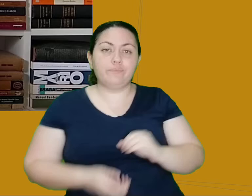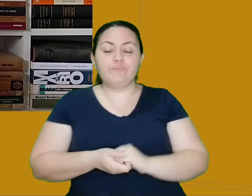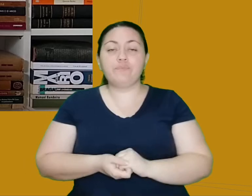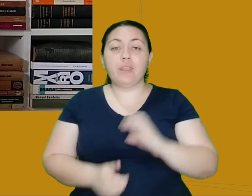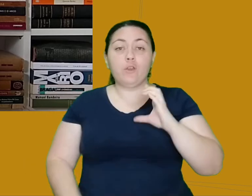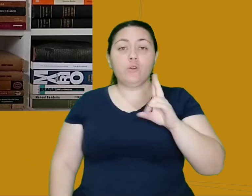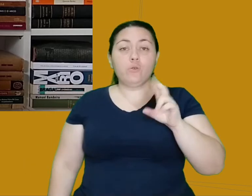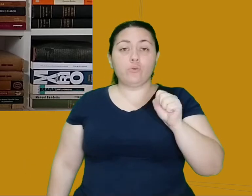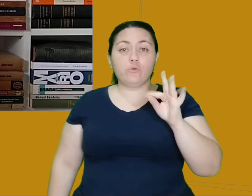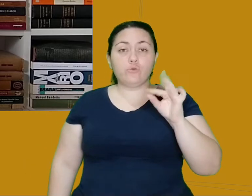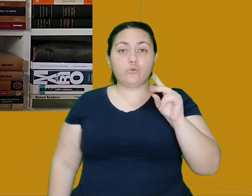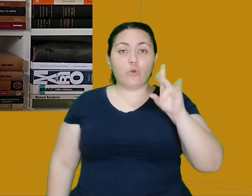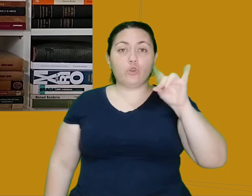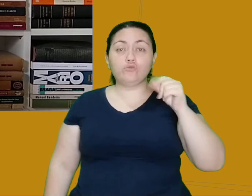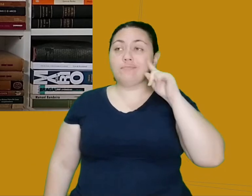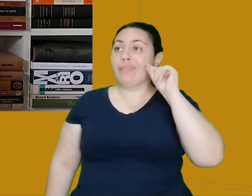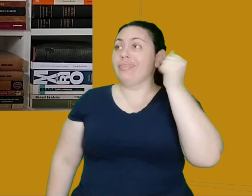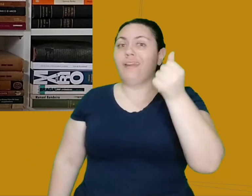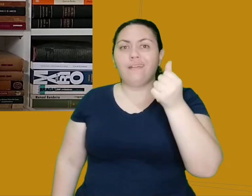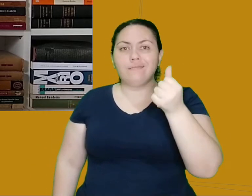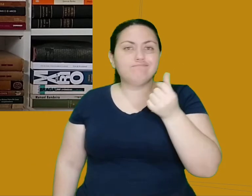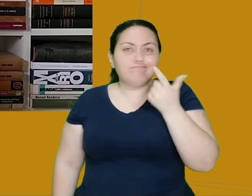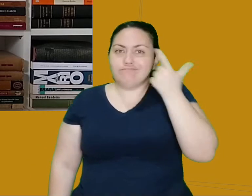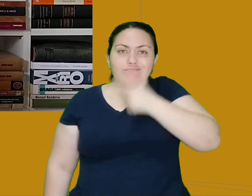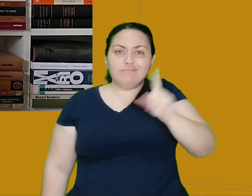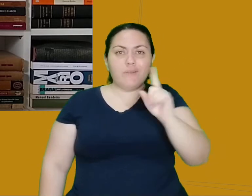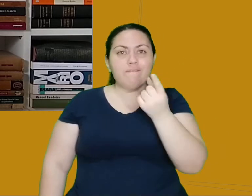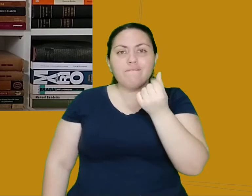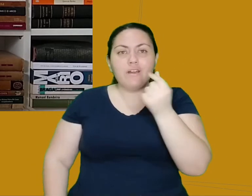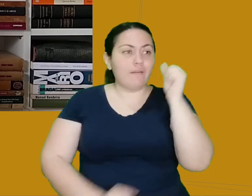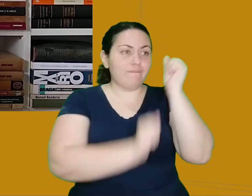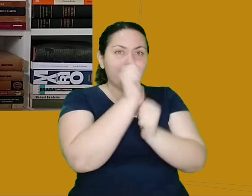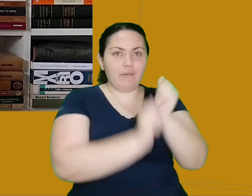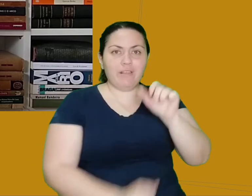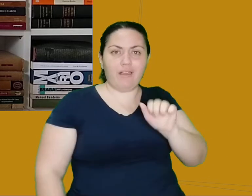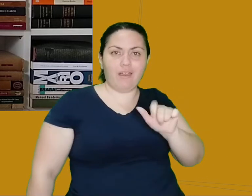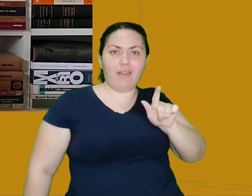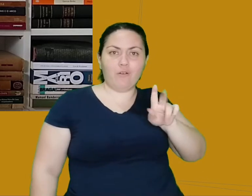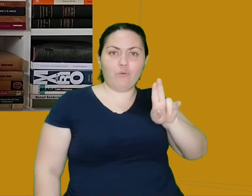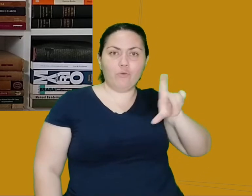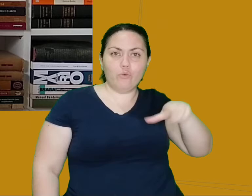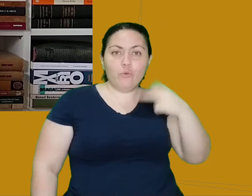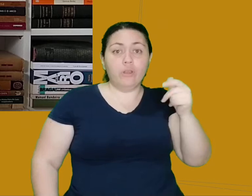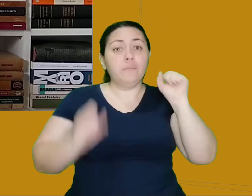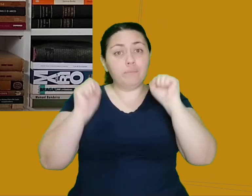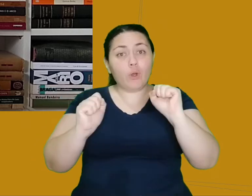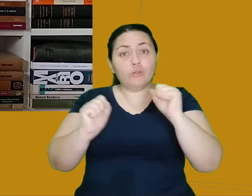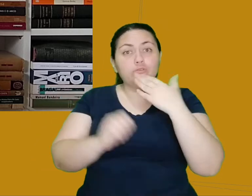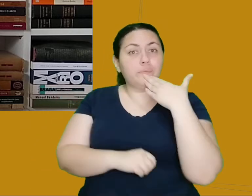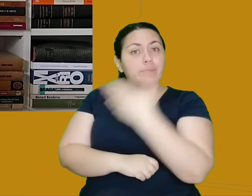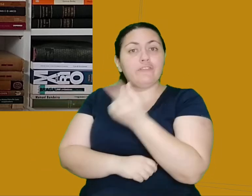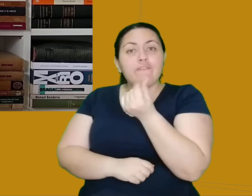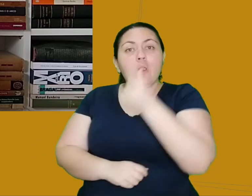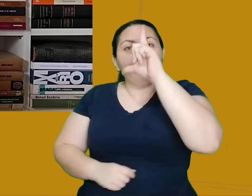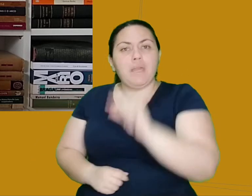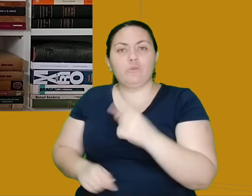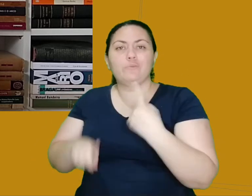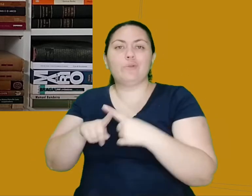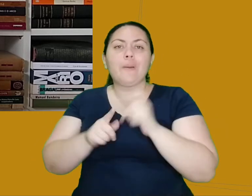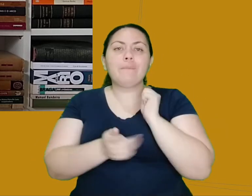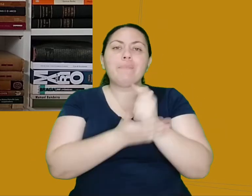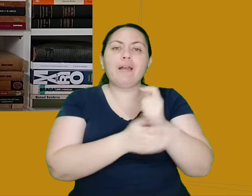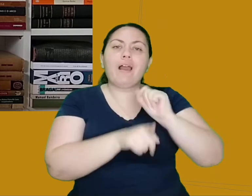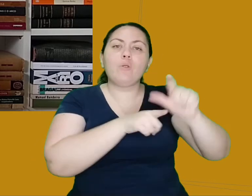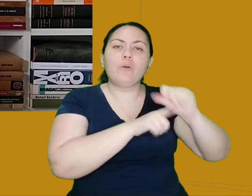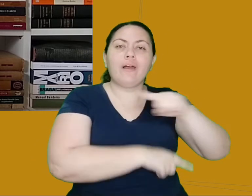menor. Custódio, então, tem uma ideia repentina. Se não ia conseguir o dinheiro para a fábrica de agulhas, podia pedir um valor menor, para pagar